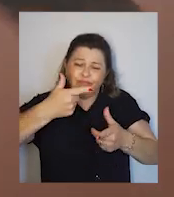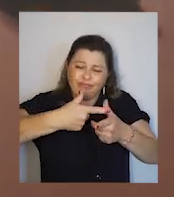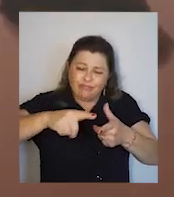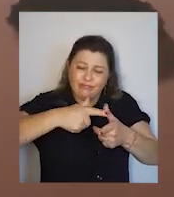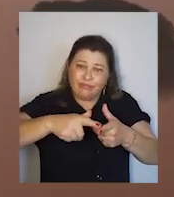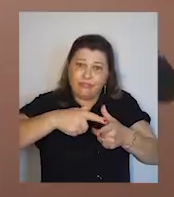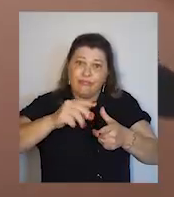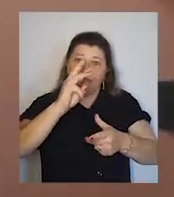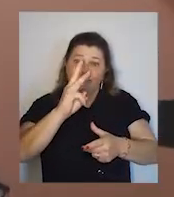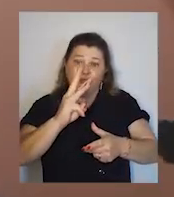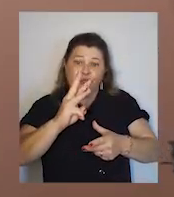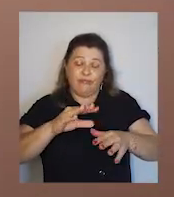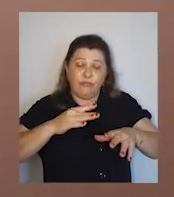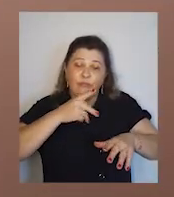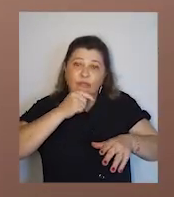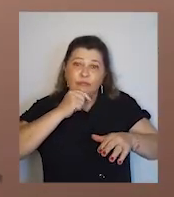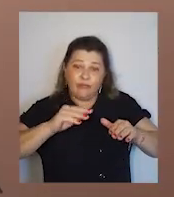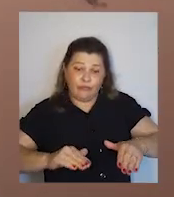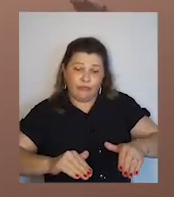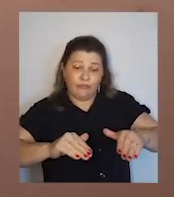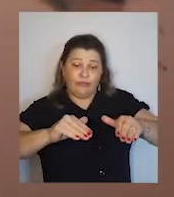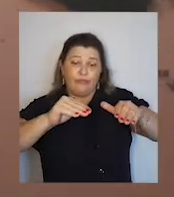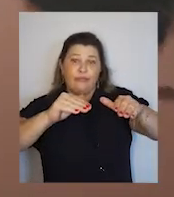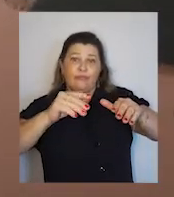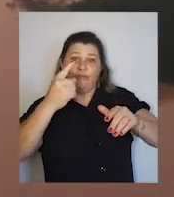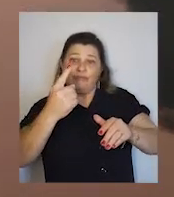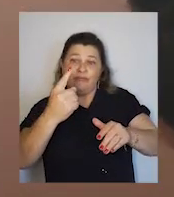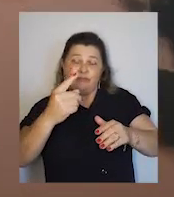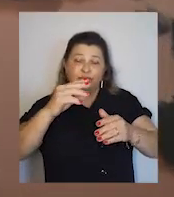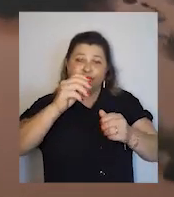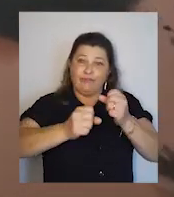enfrentar 3 grandes enchentes em menos de um ano.